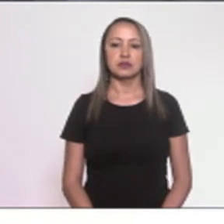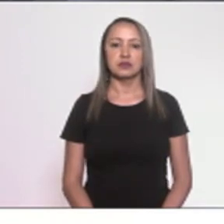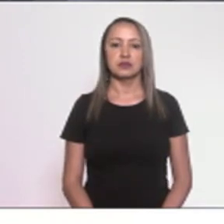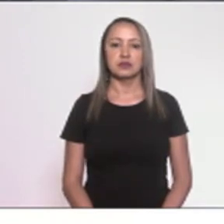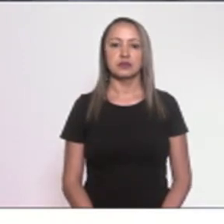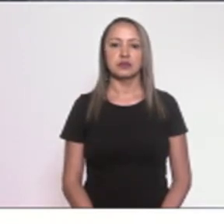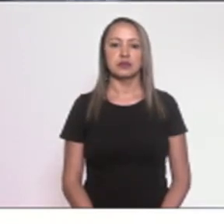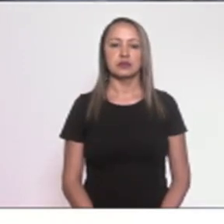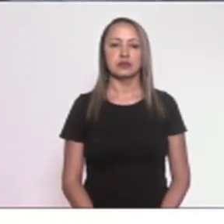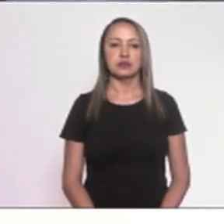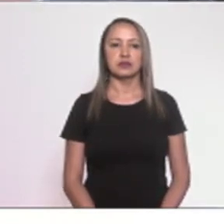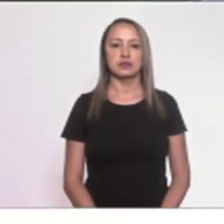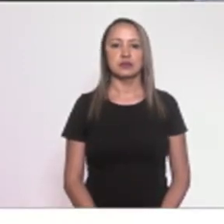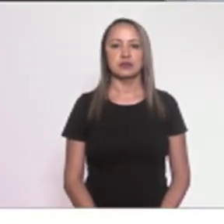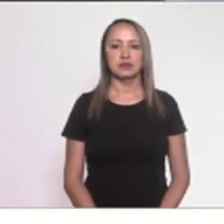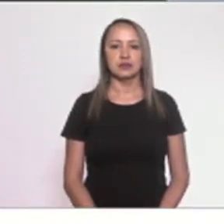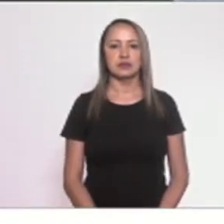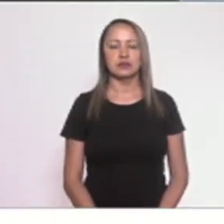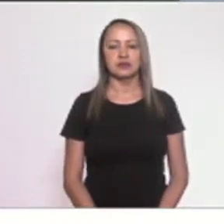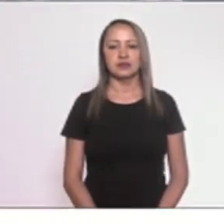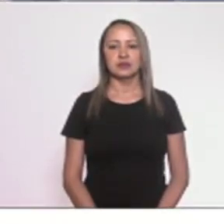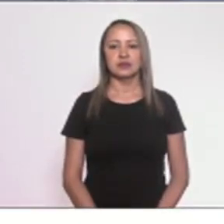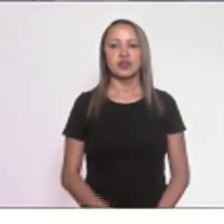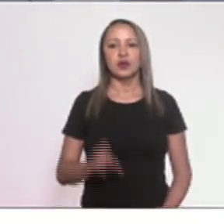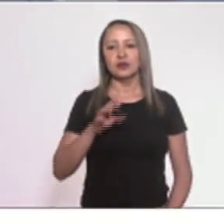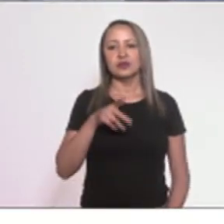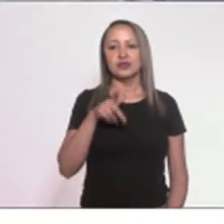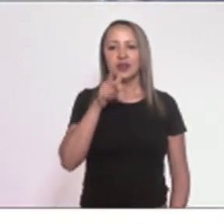Ele só toma água da SEDAI.